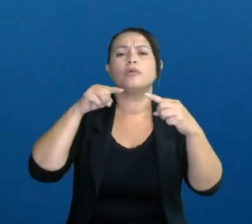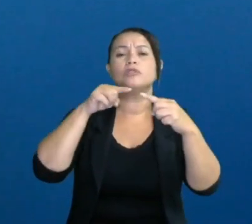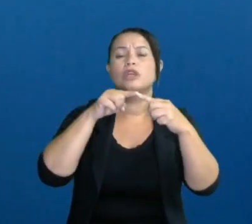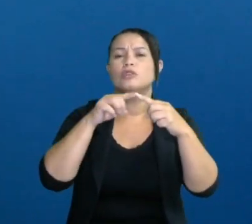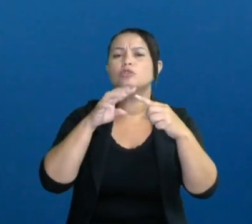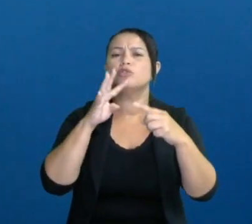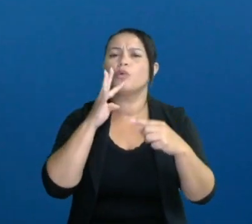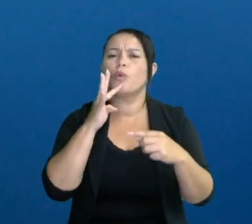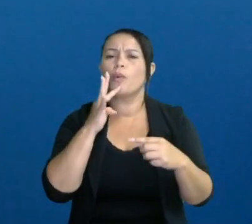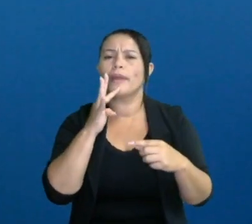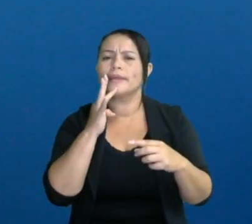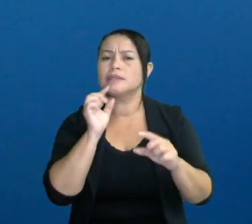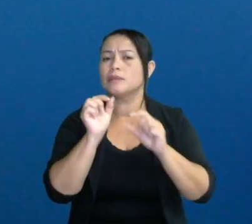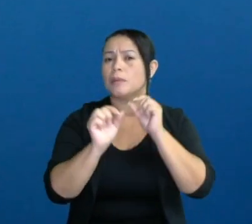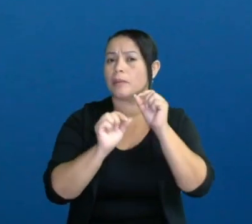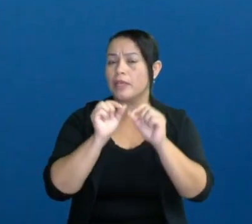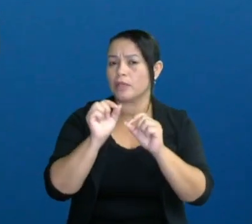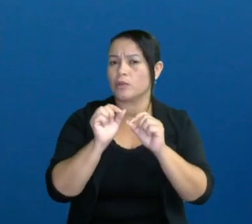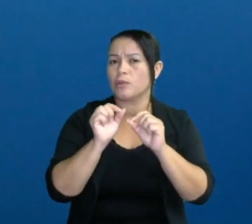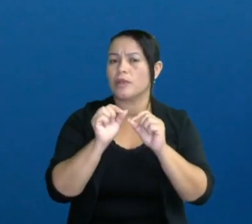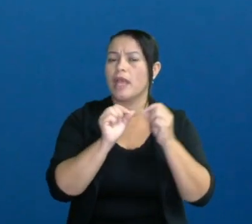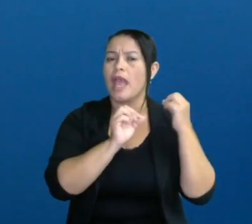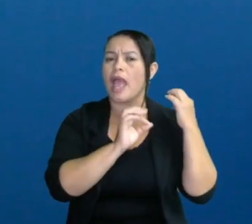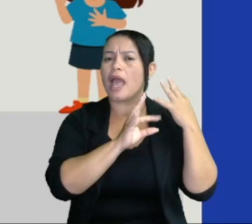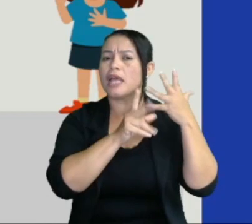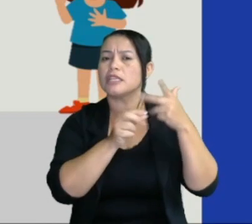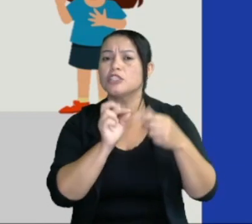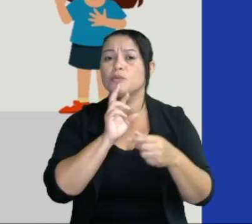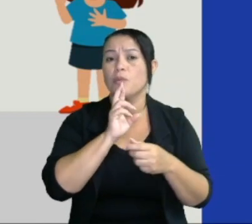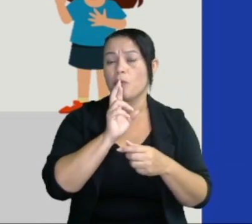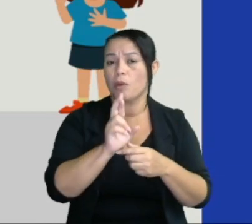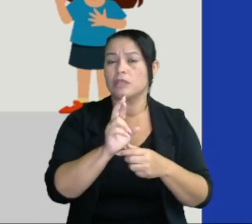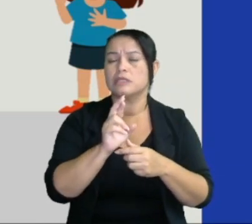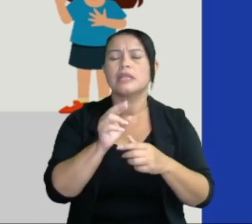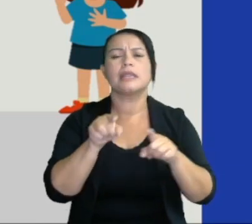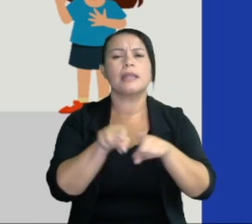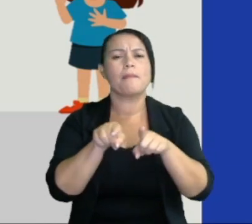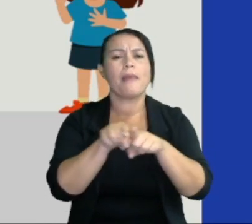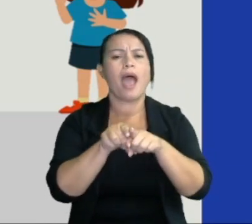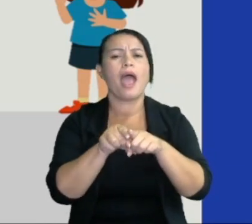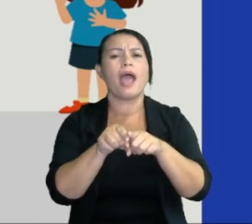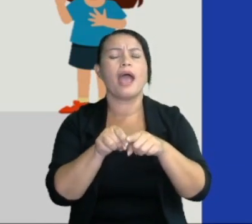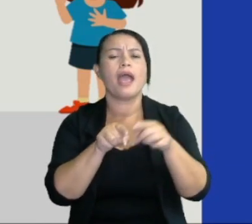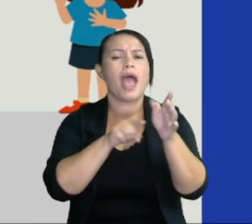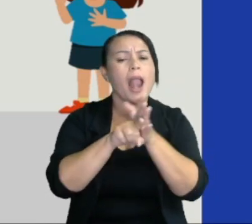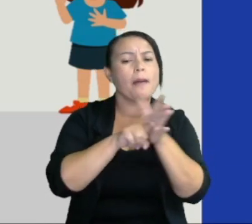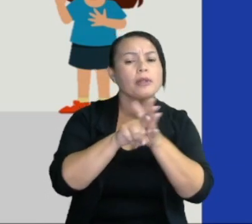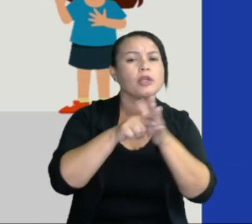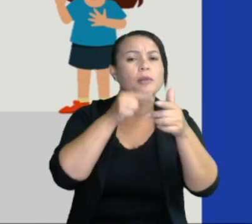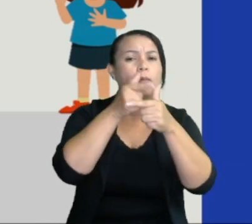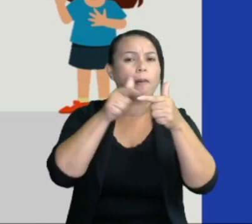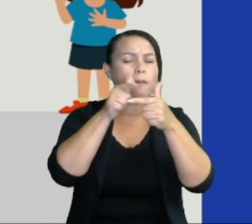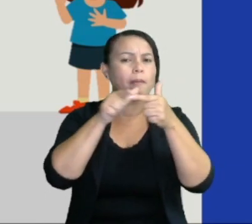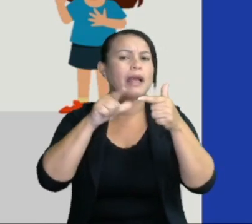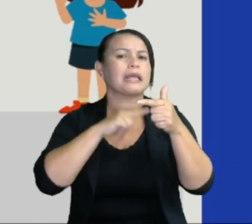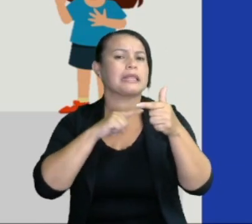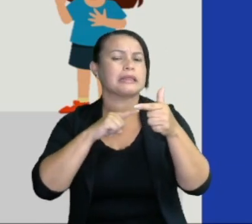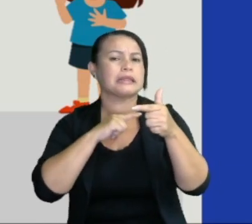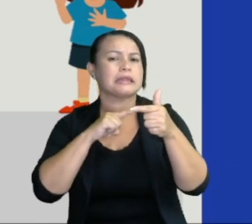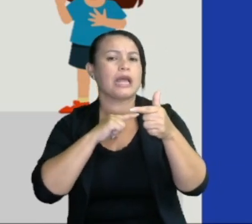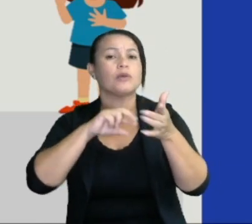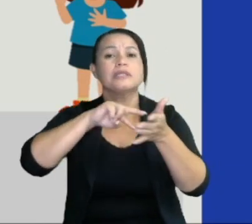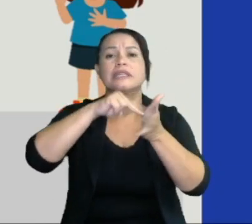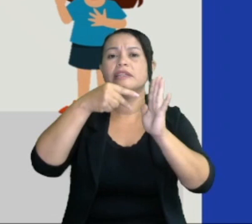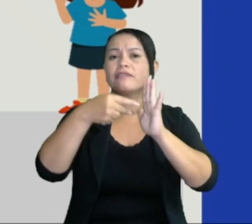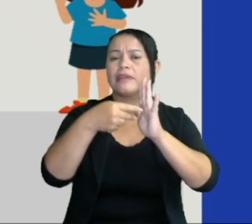conhecimento será a resolução e elaboração de problemas que envolvem significados